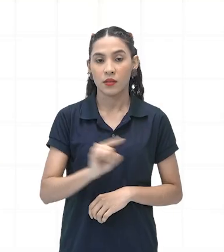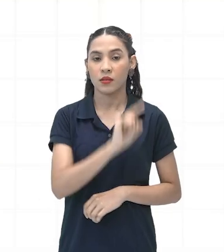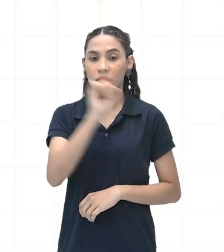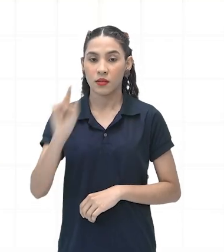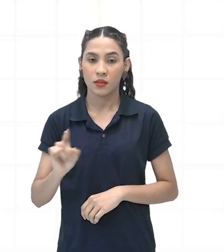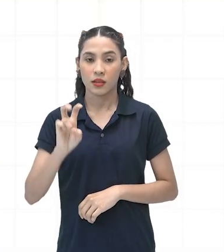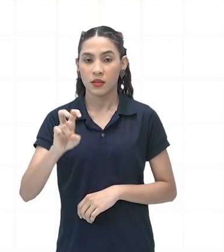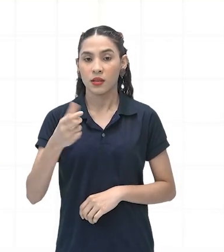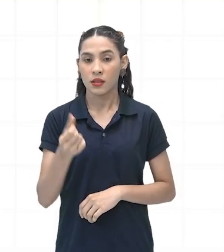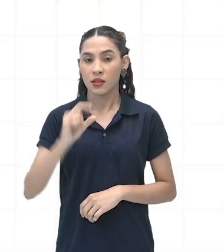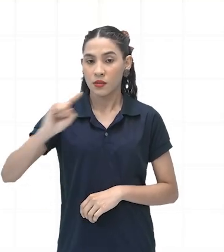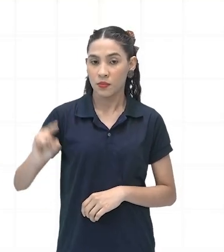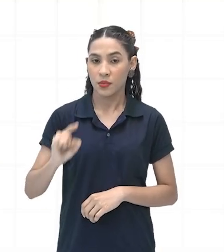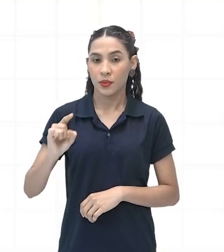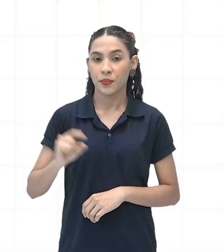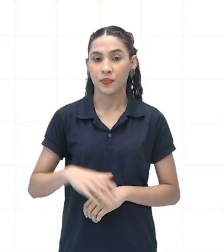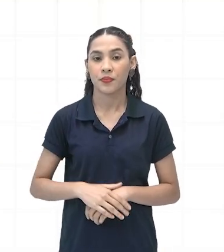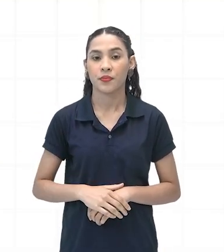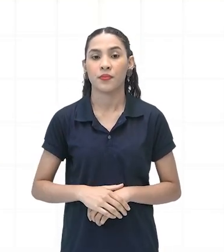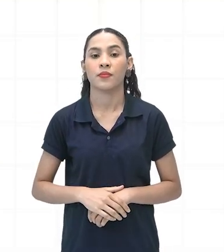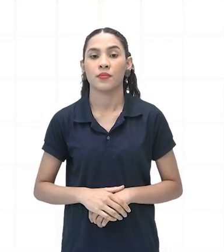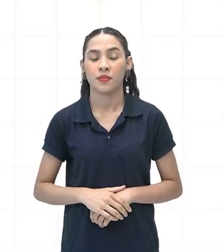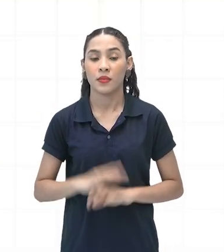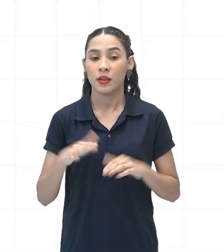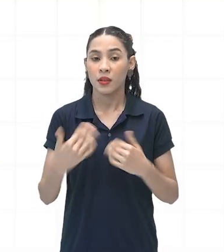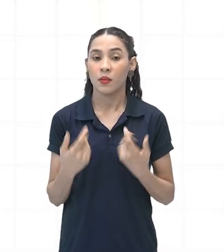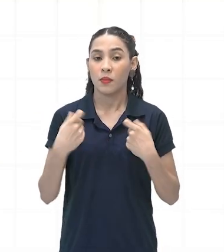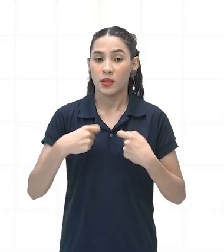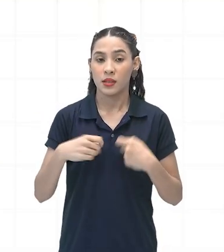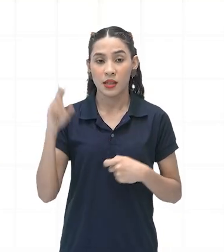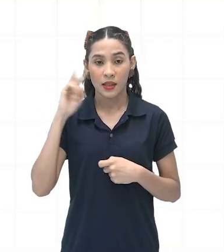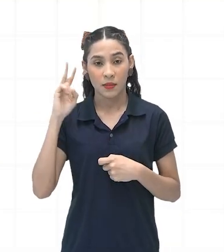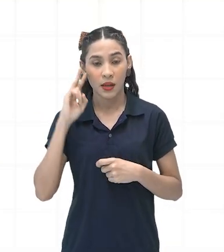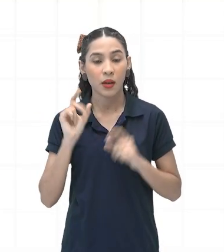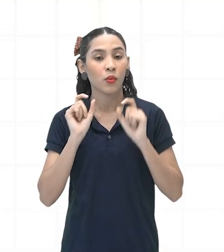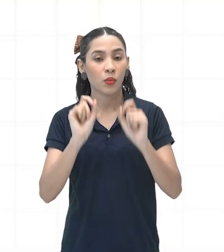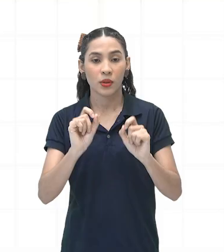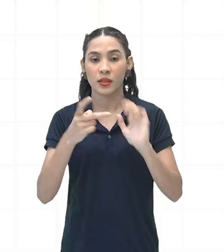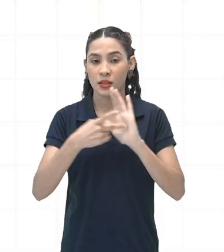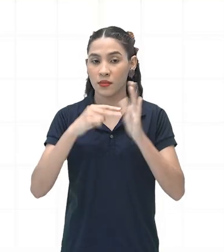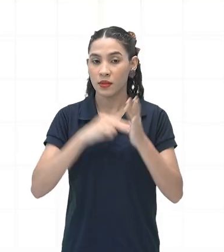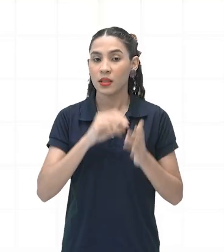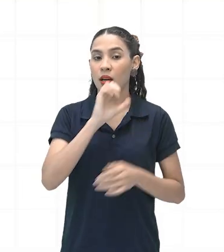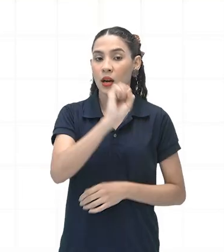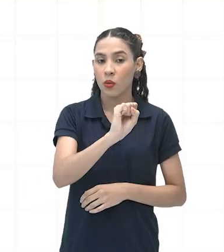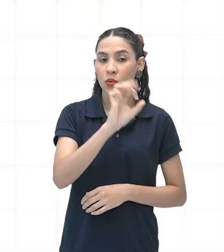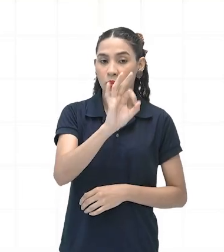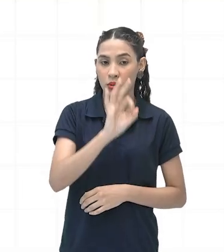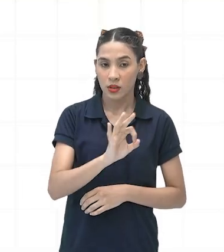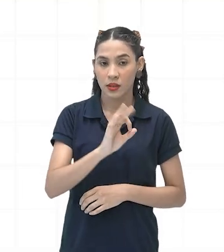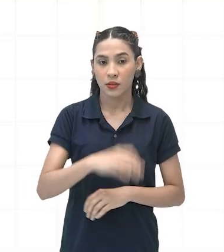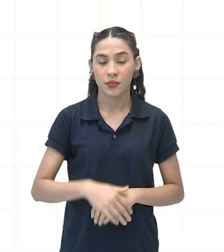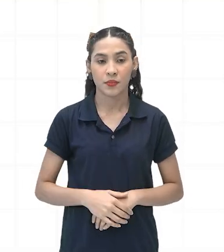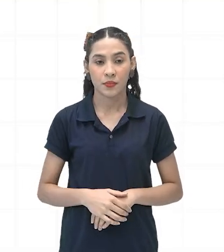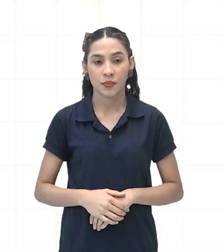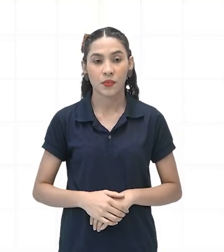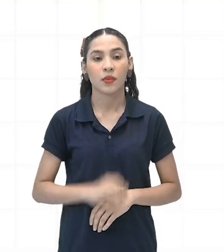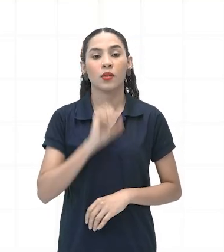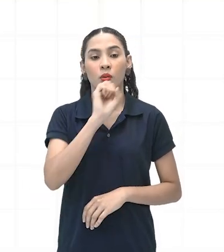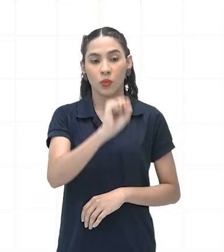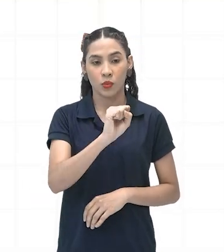8% de 56 mil. Então, eu lembro o seguinte, o que é que significa 8%,